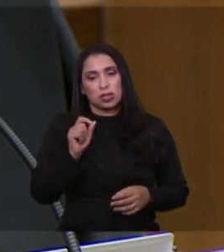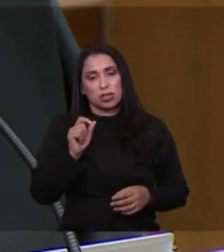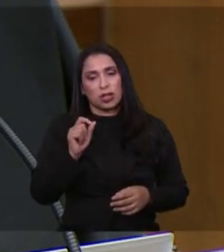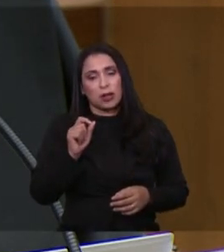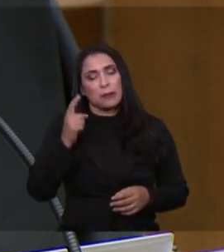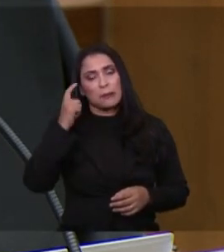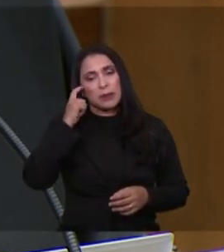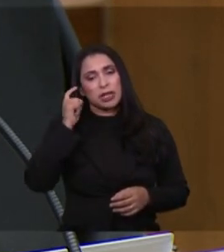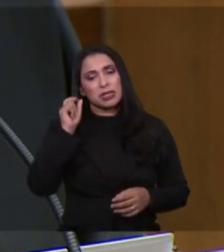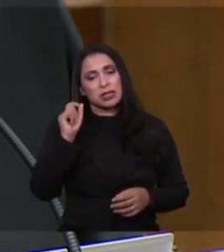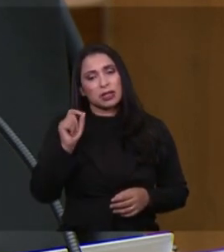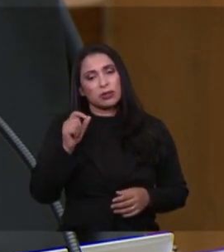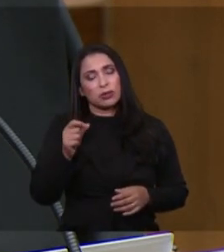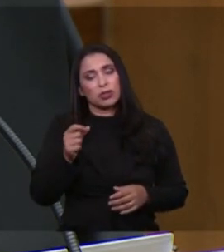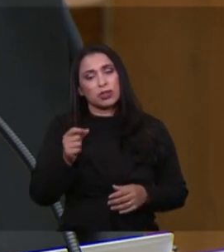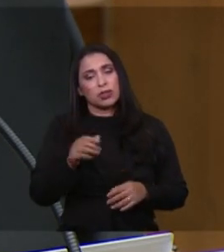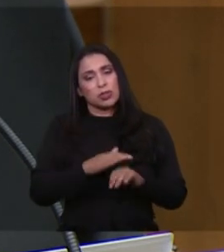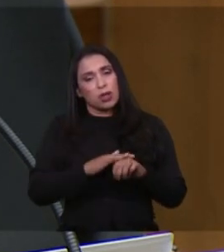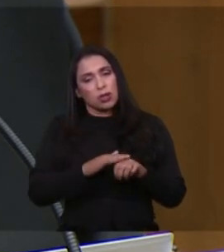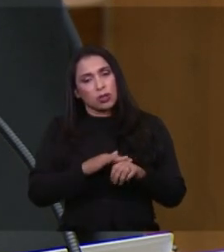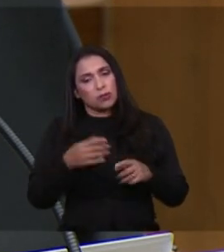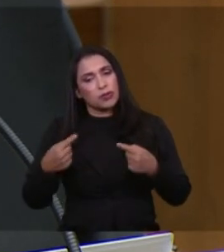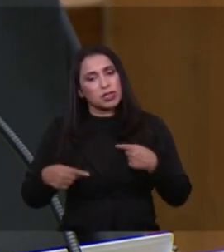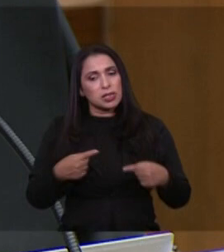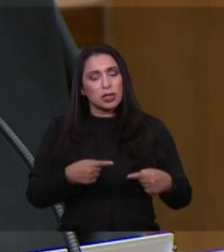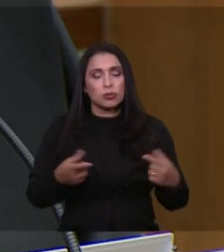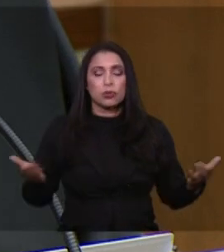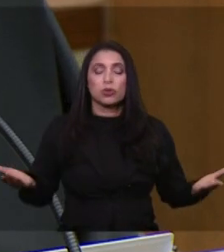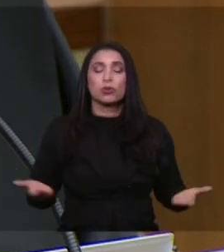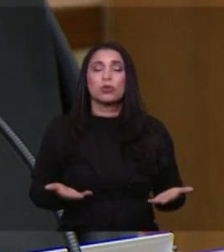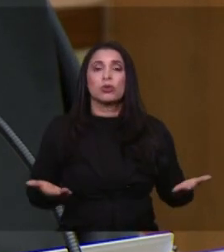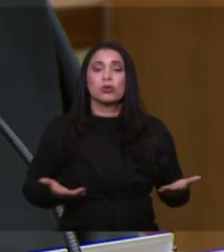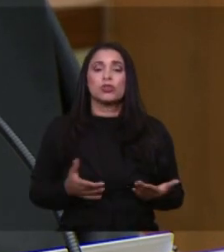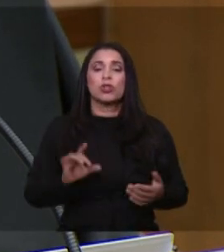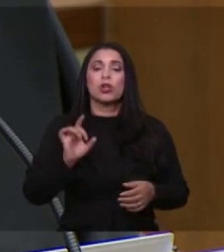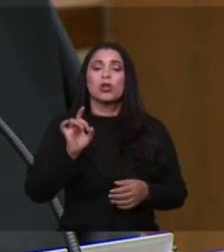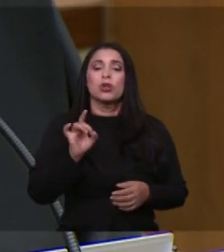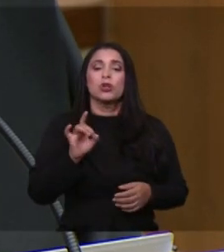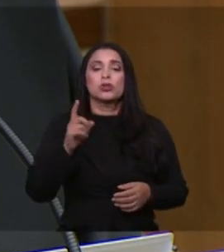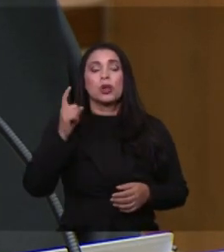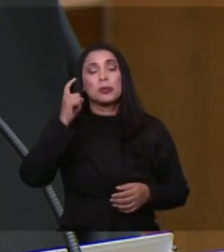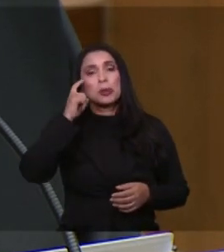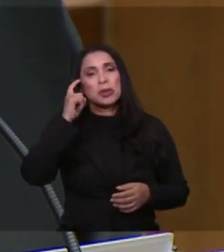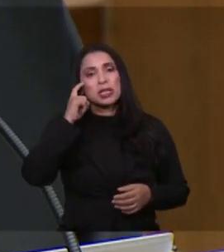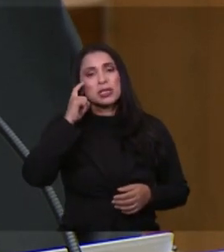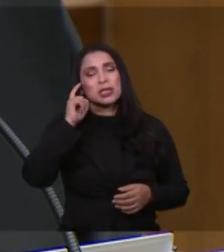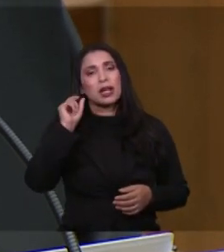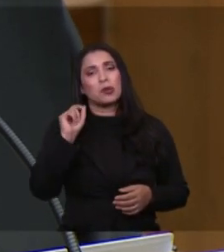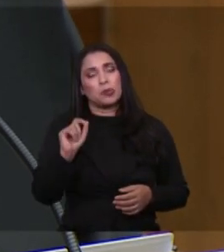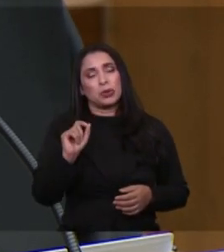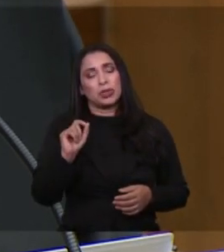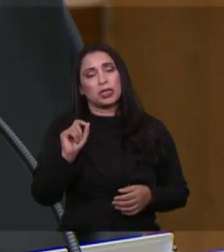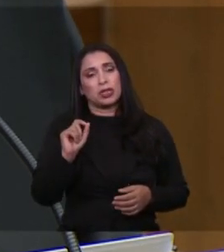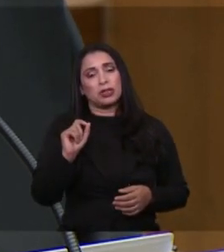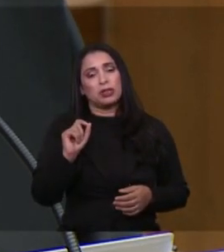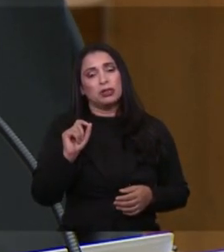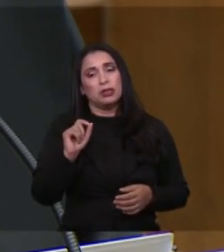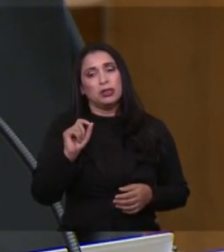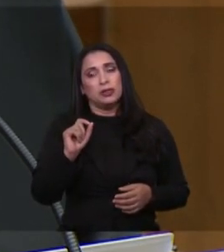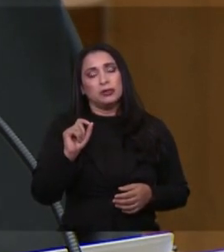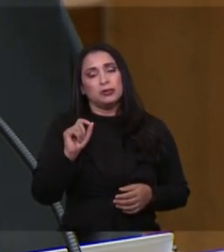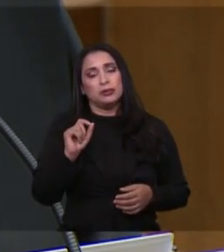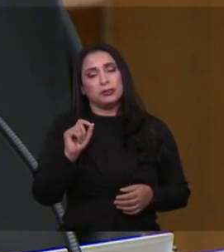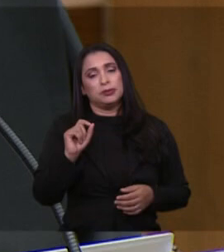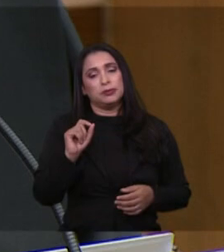do que nós conversamos aqui, debatemos hoje. Apenas para consideração, porque, salvo o melhor